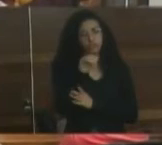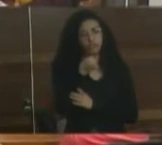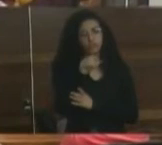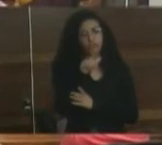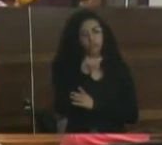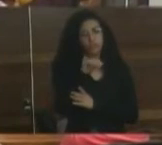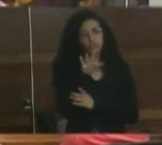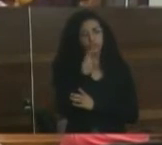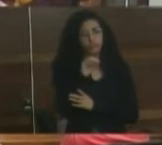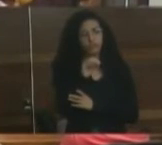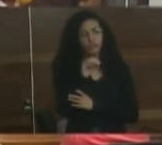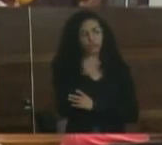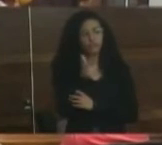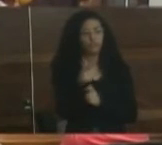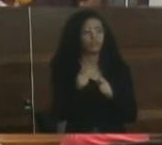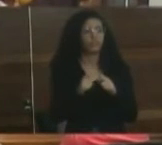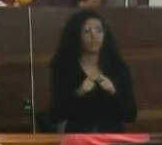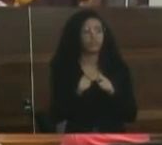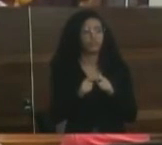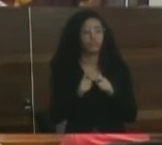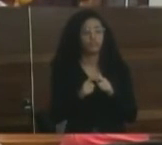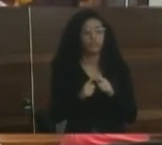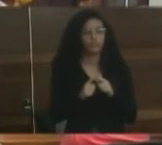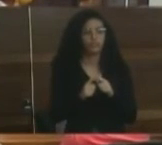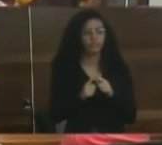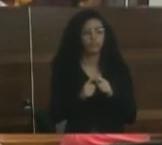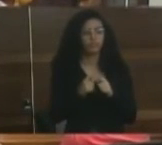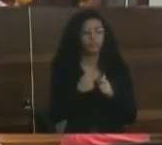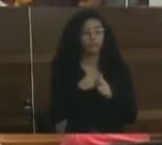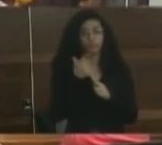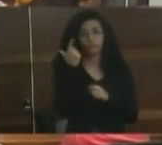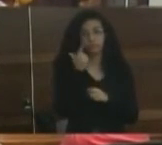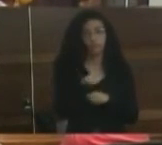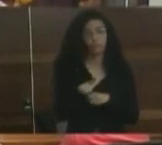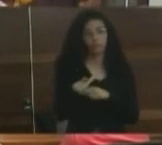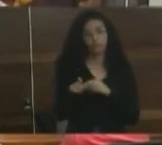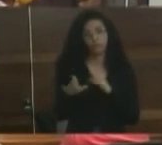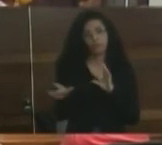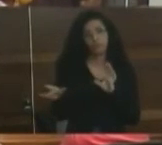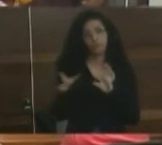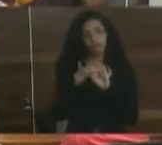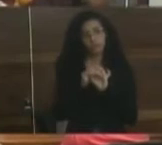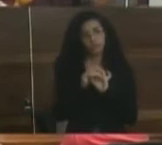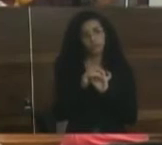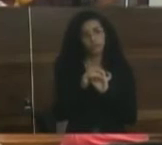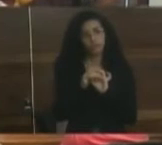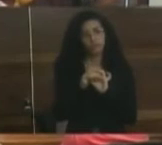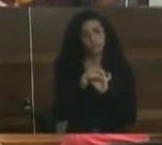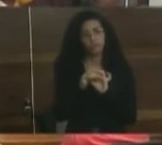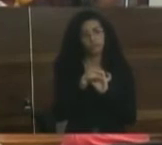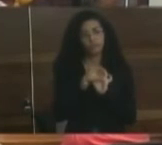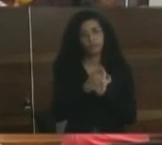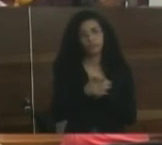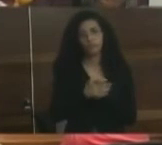e você a santa casa de batalha no a falar